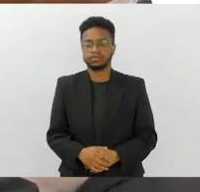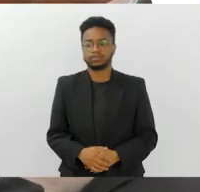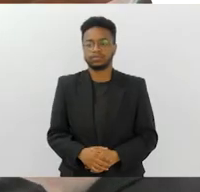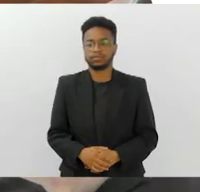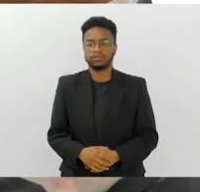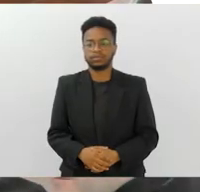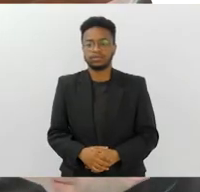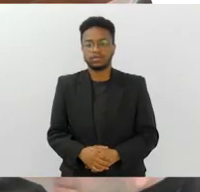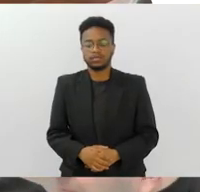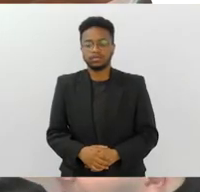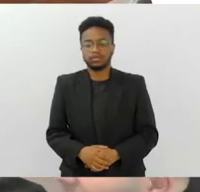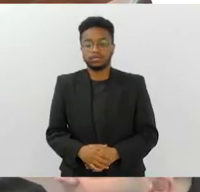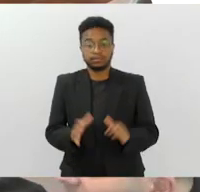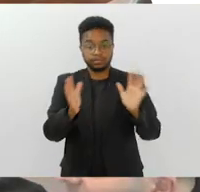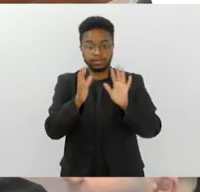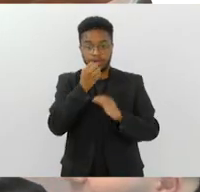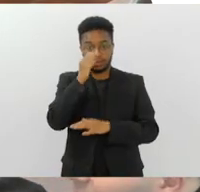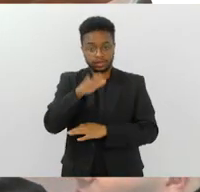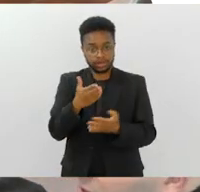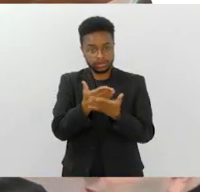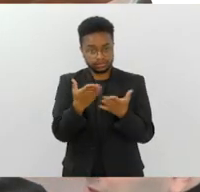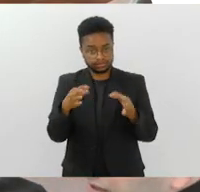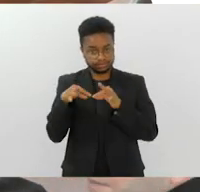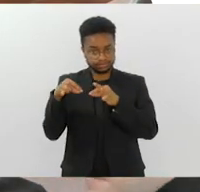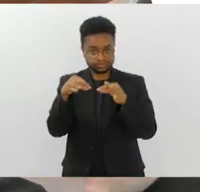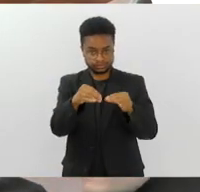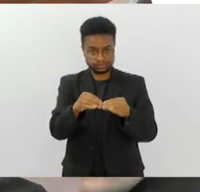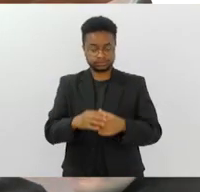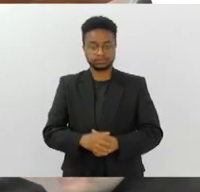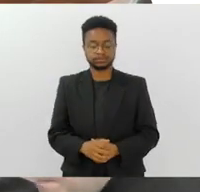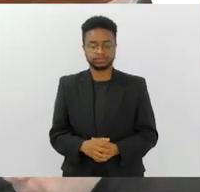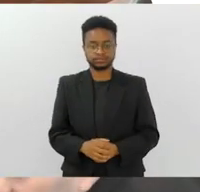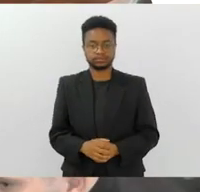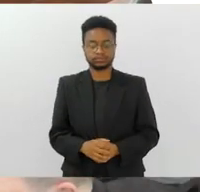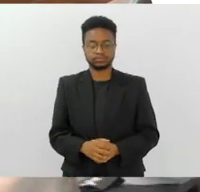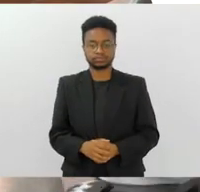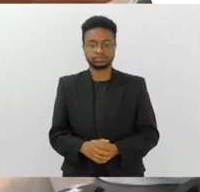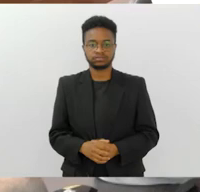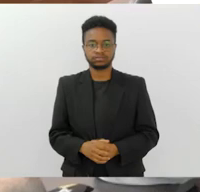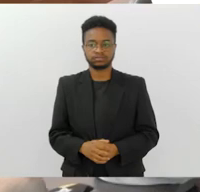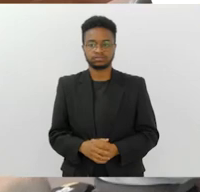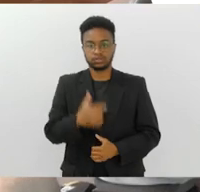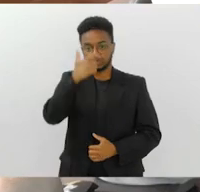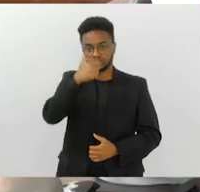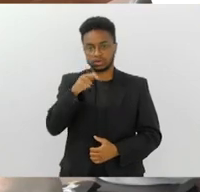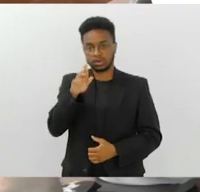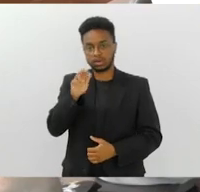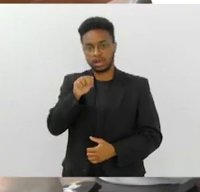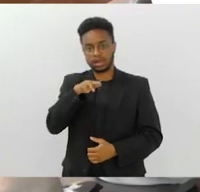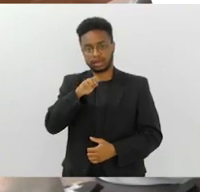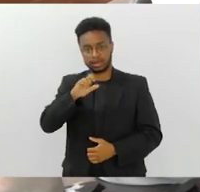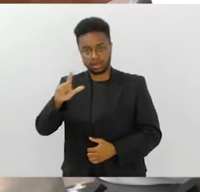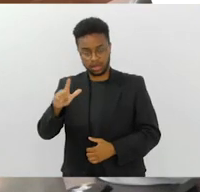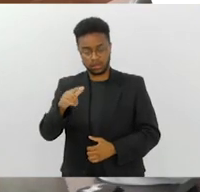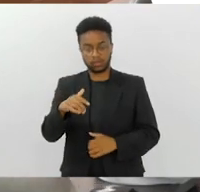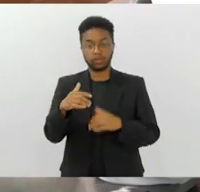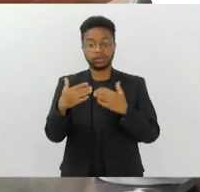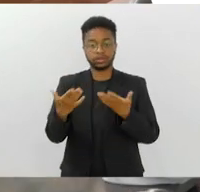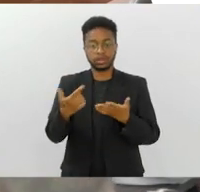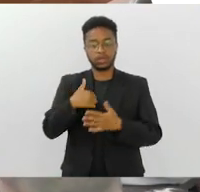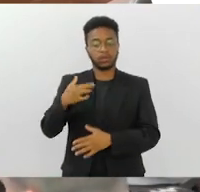ratificada Olá boa tarde a todos e todas eh eu sou Raquel Souza né e